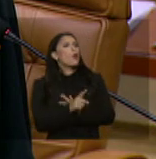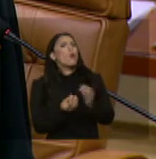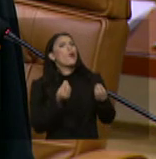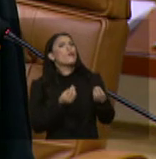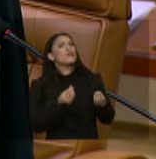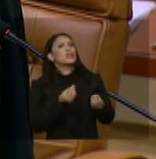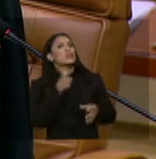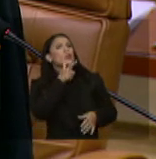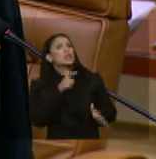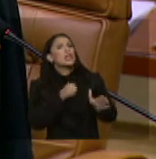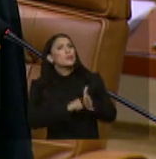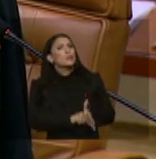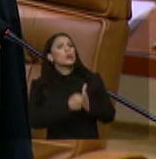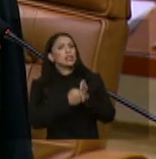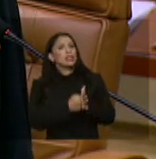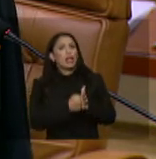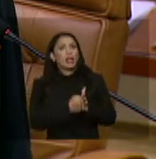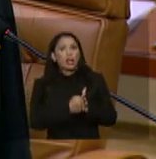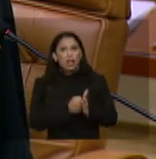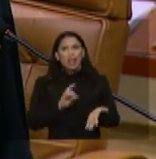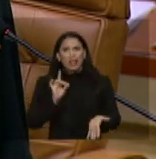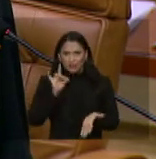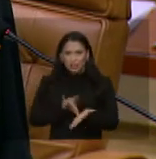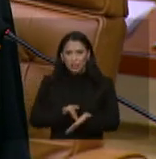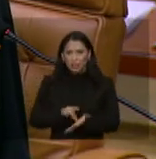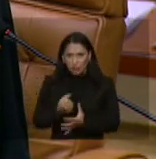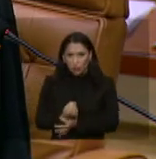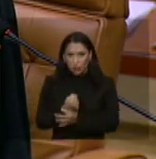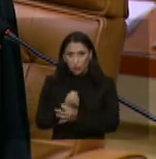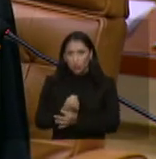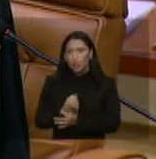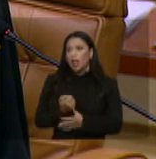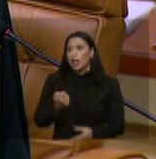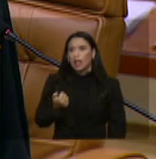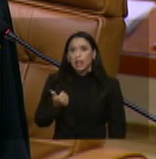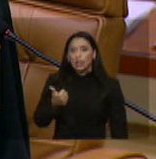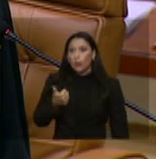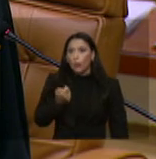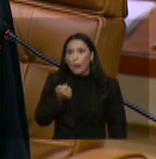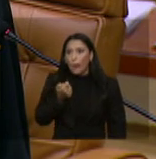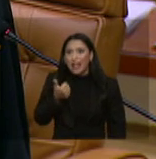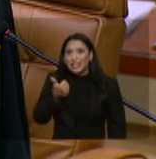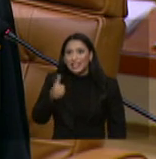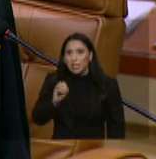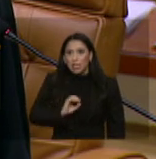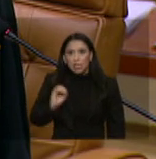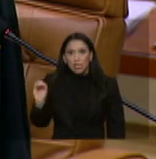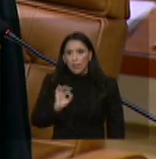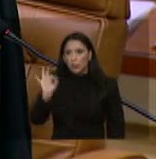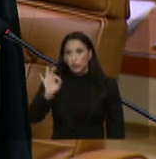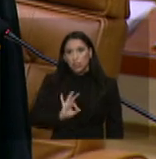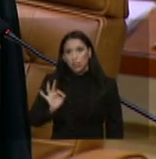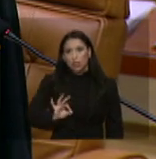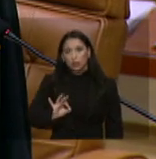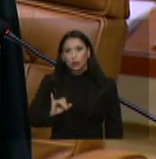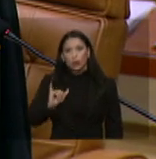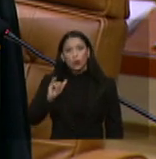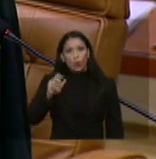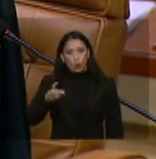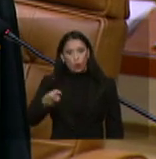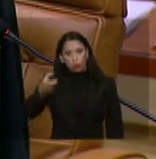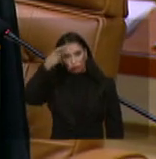o bloqueio quase 100% 99% é com inteligência artificial nós bloqueamos